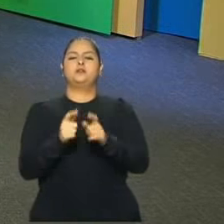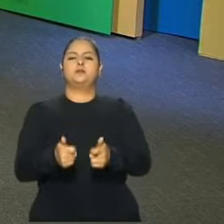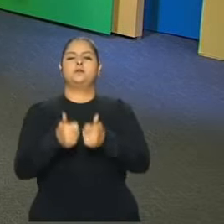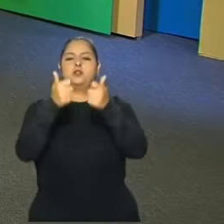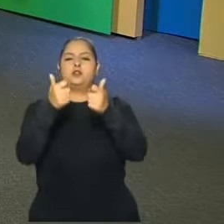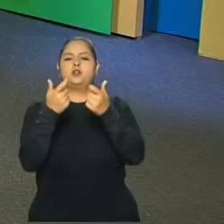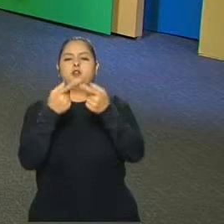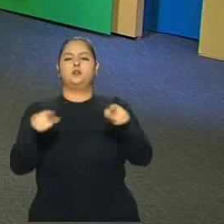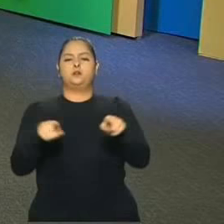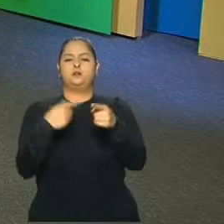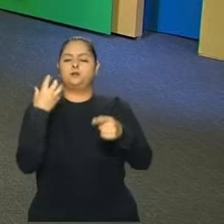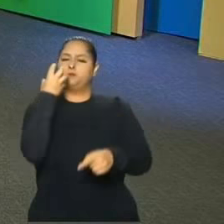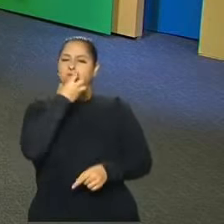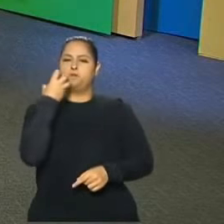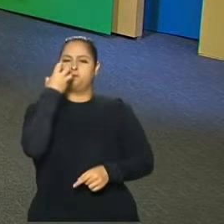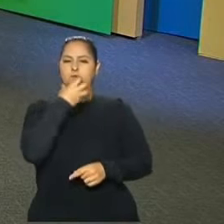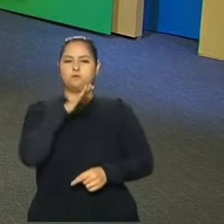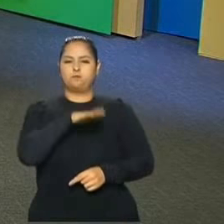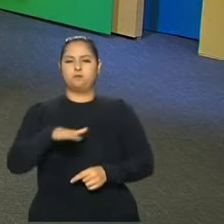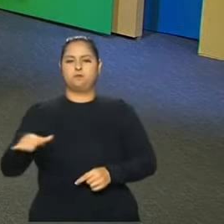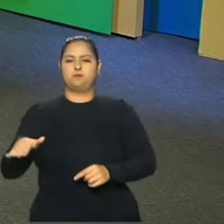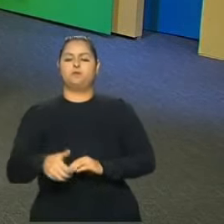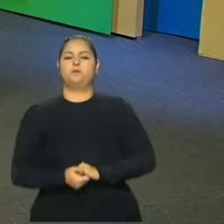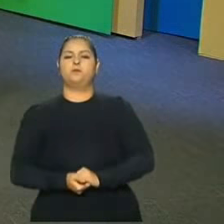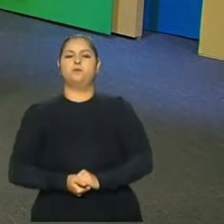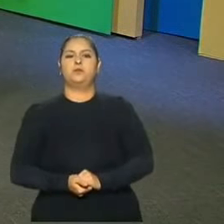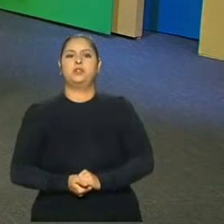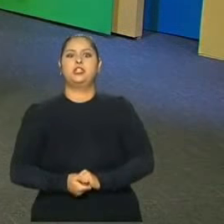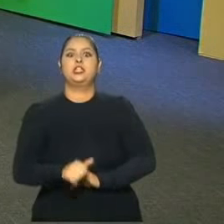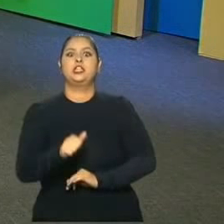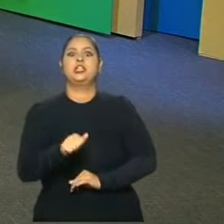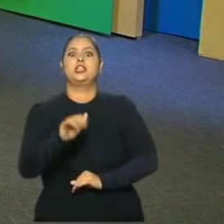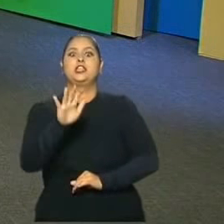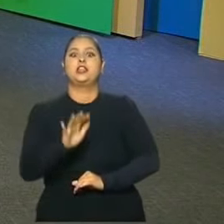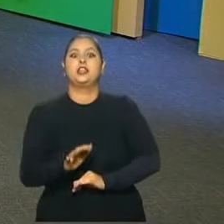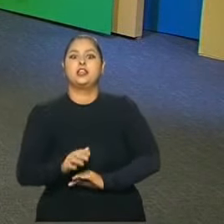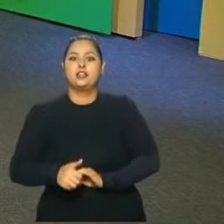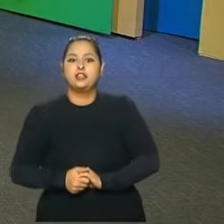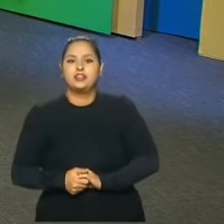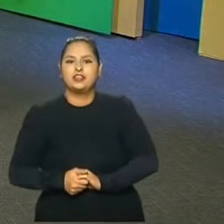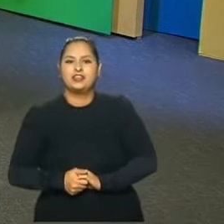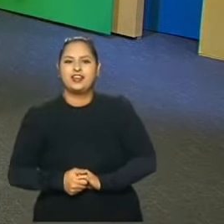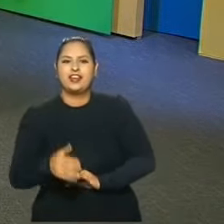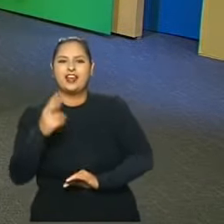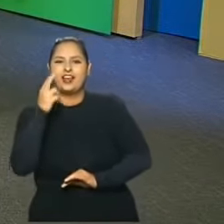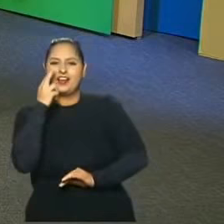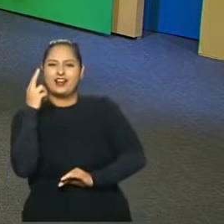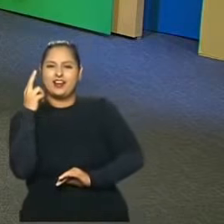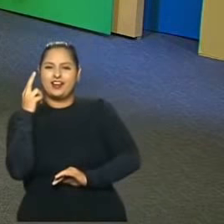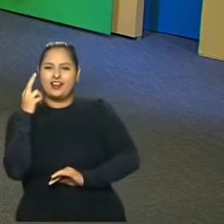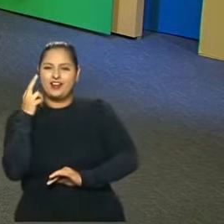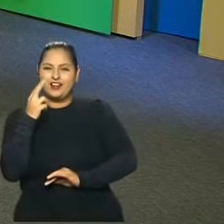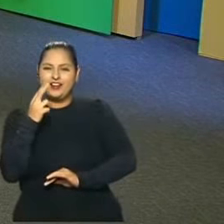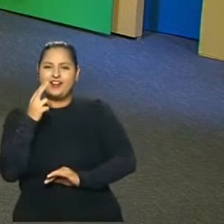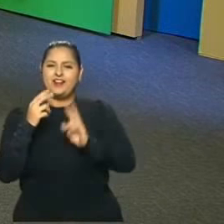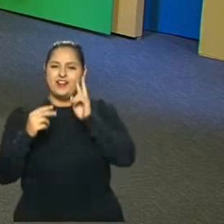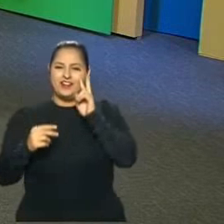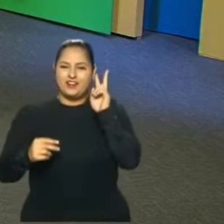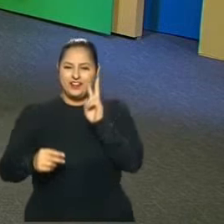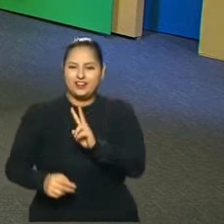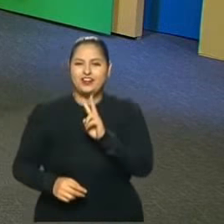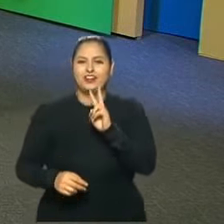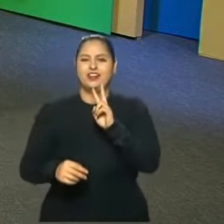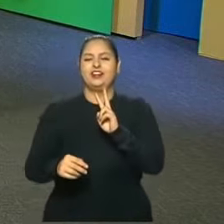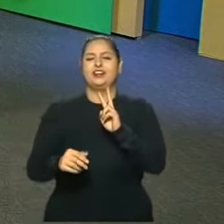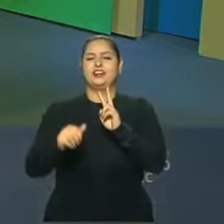voto do júri. Vamos saber quem será que foi? Olha só, autoria de Rodrigo